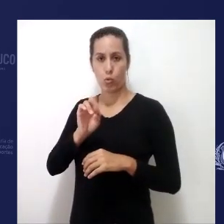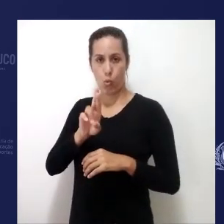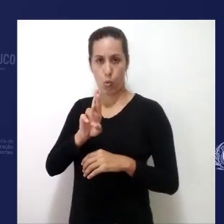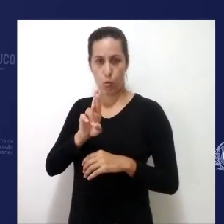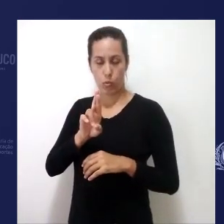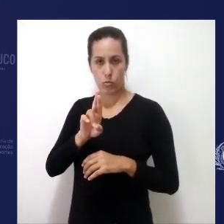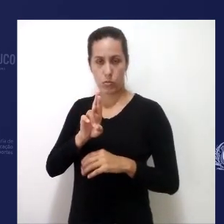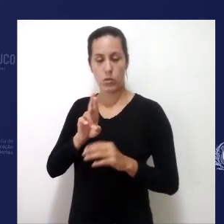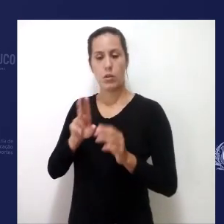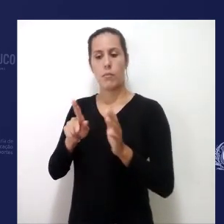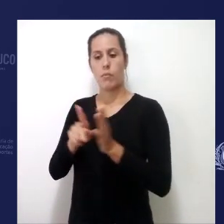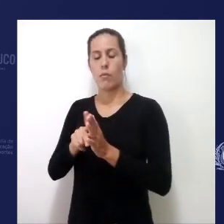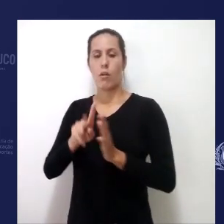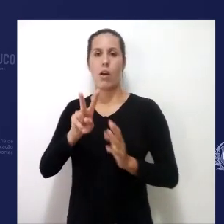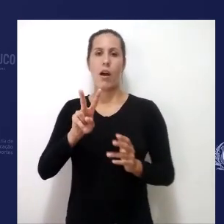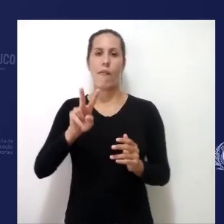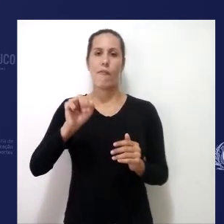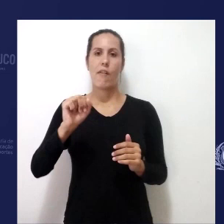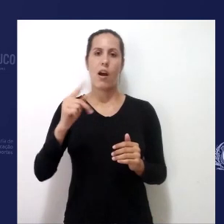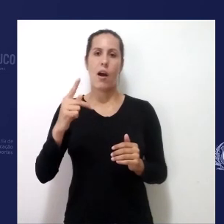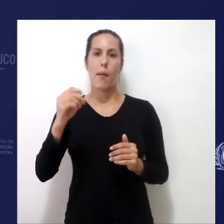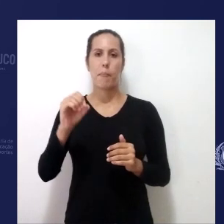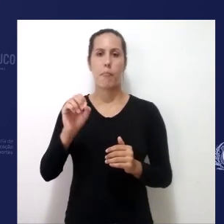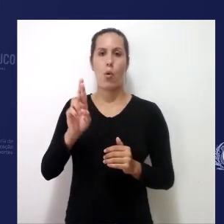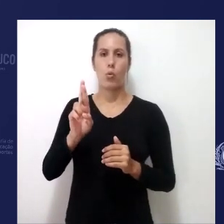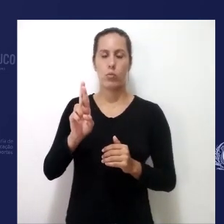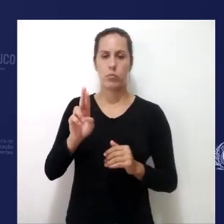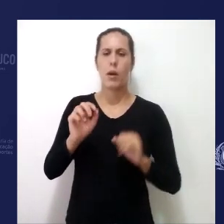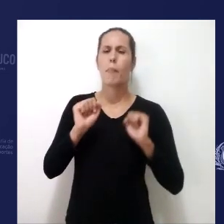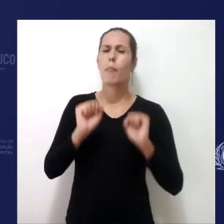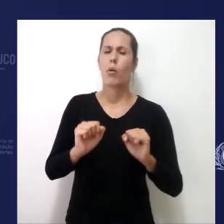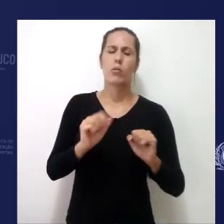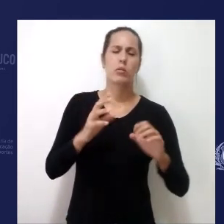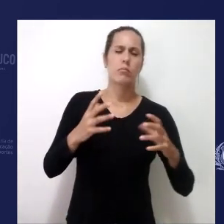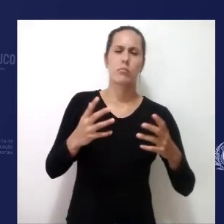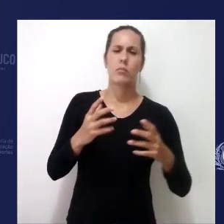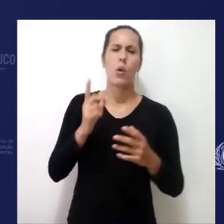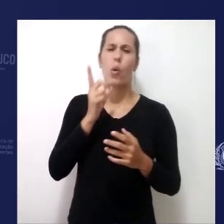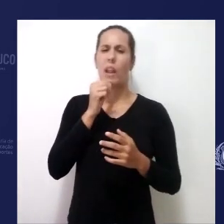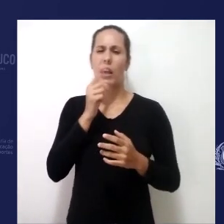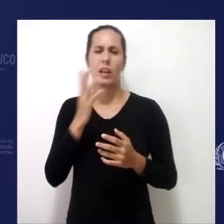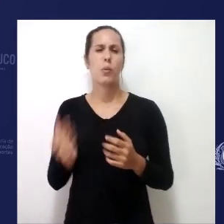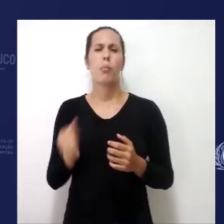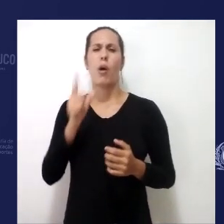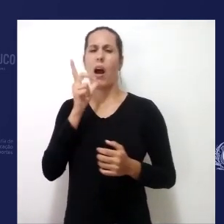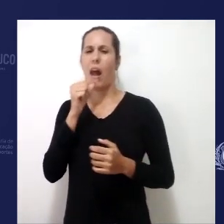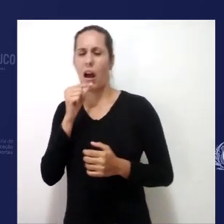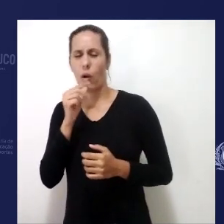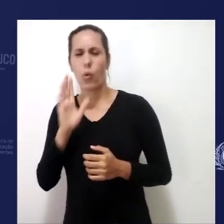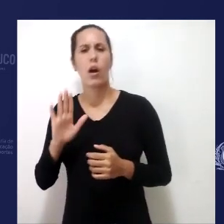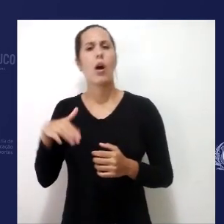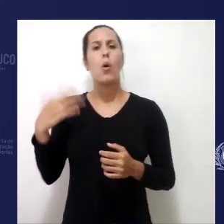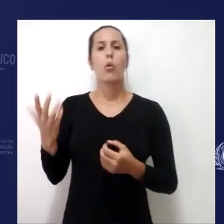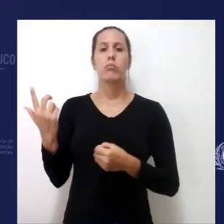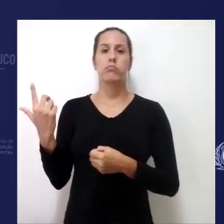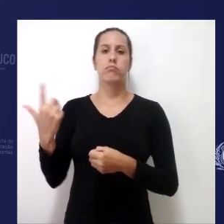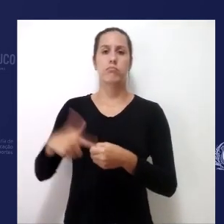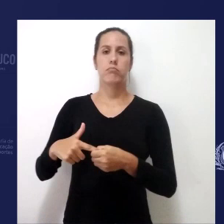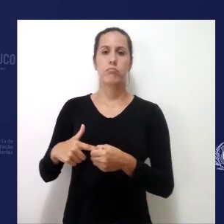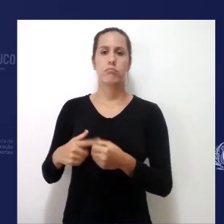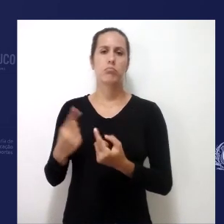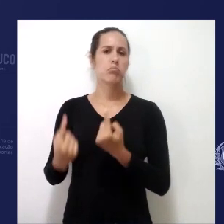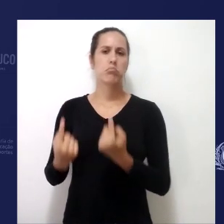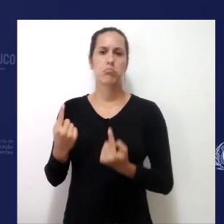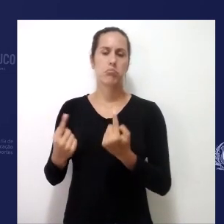vai conter lá um fluido de trabalho, que pode ser água ou gasolina, que vai absorver